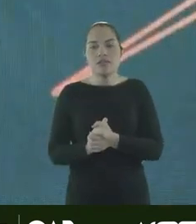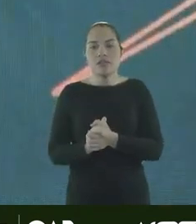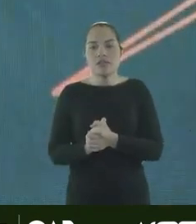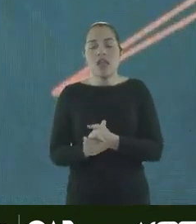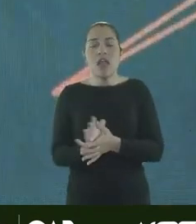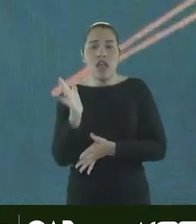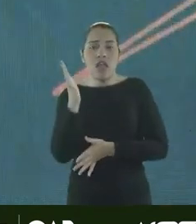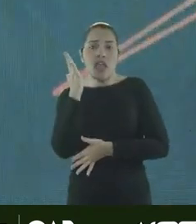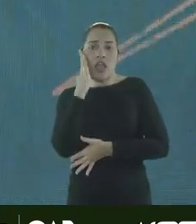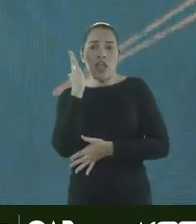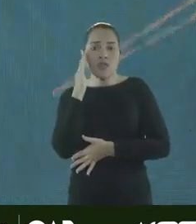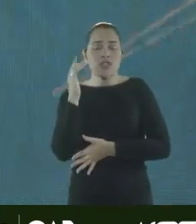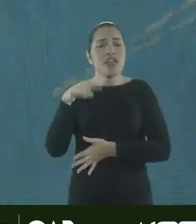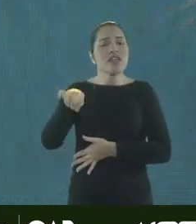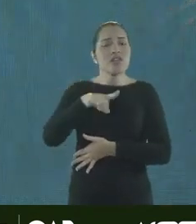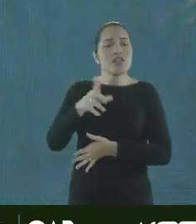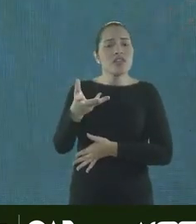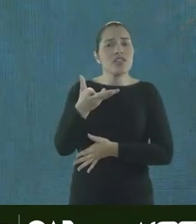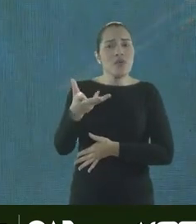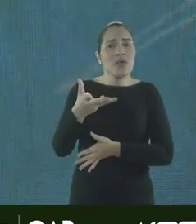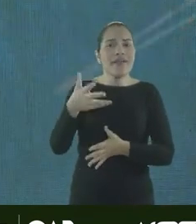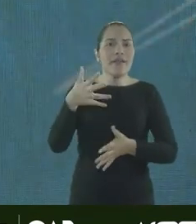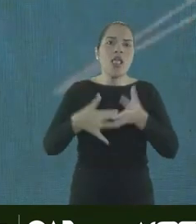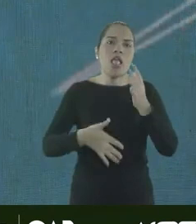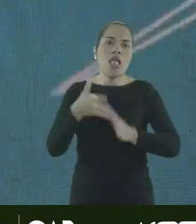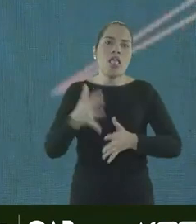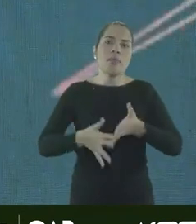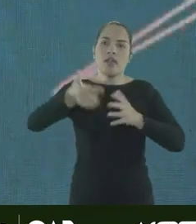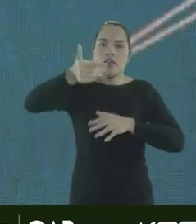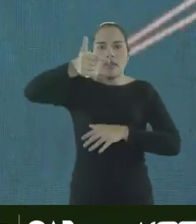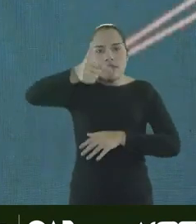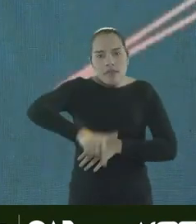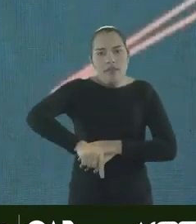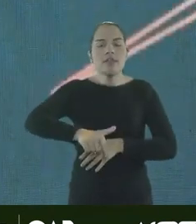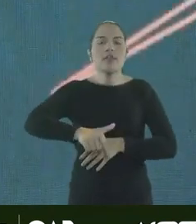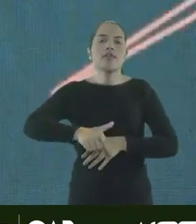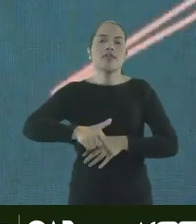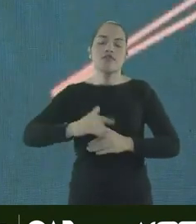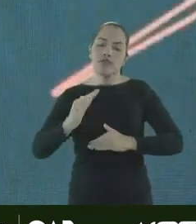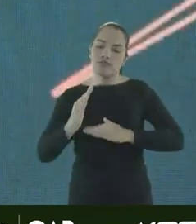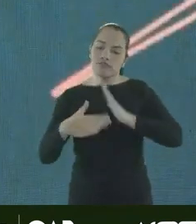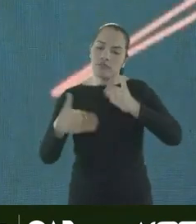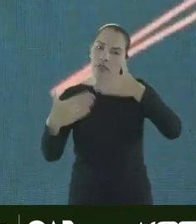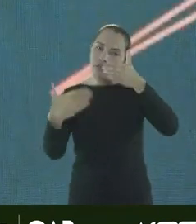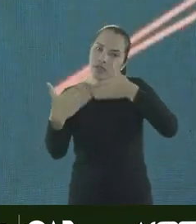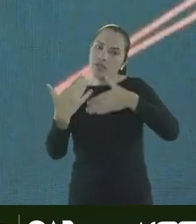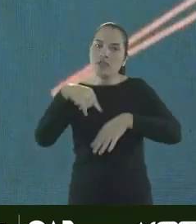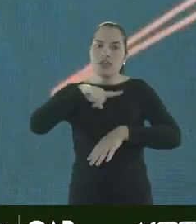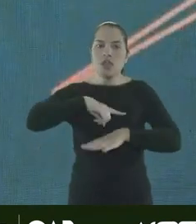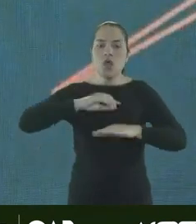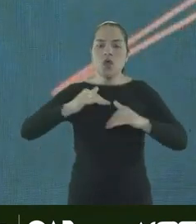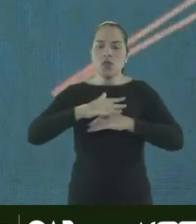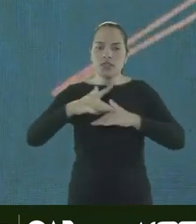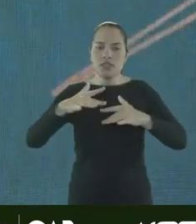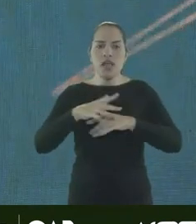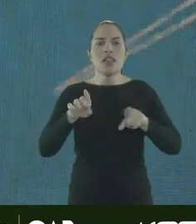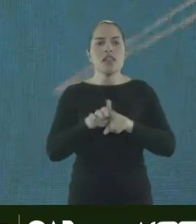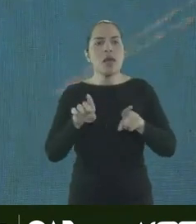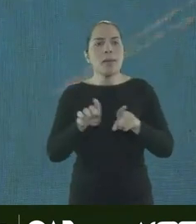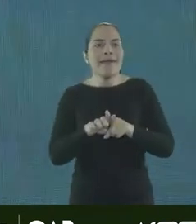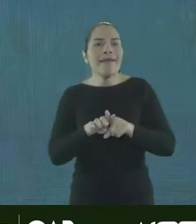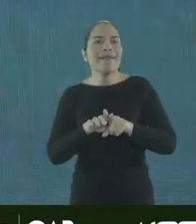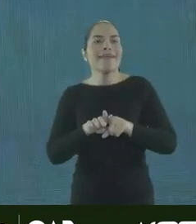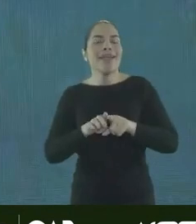eu sei que vocês vão querer atrapalhar de novo para o desenvolvimento da nossa cidade para a geração de